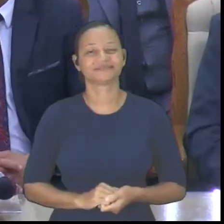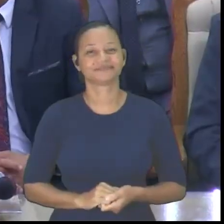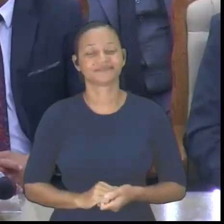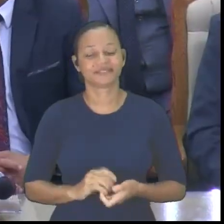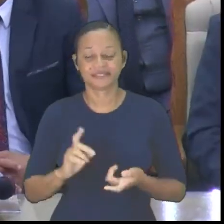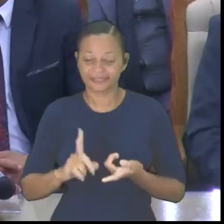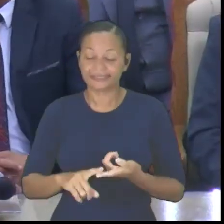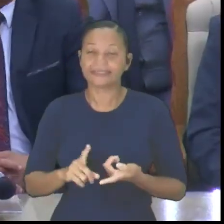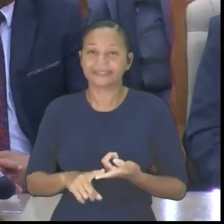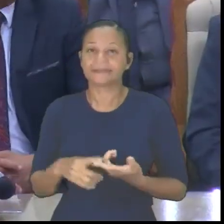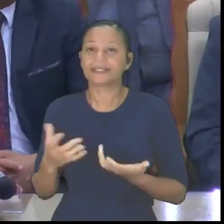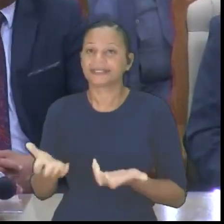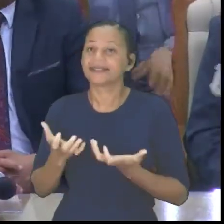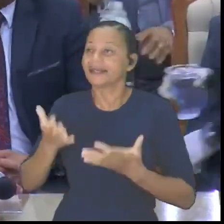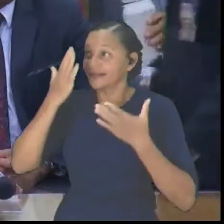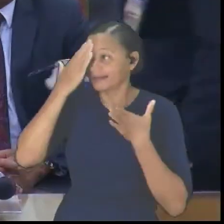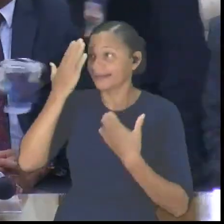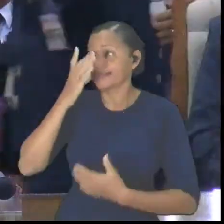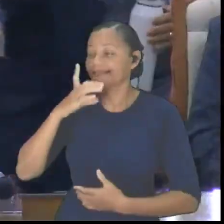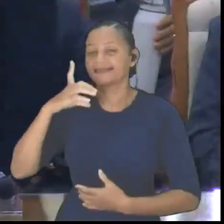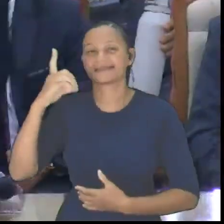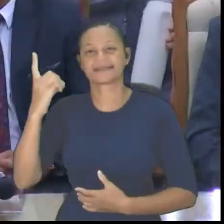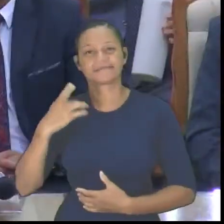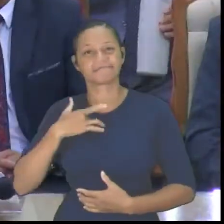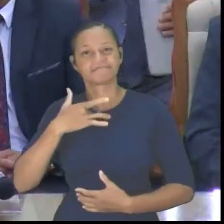pela saúde que Ele tem me dado